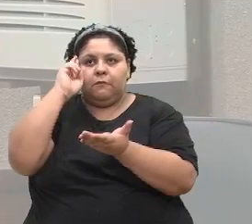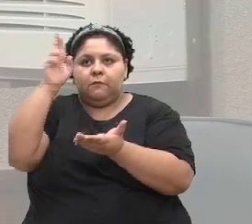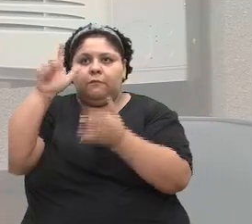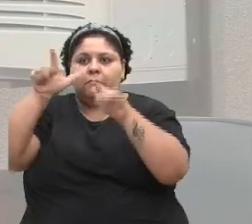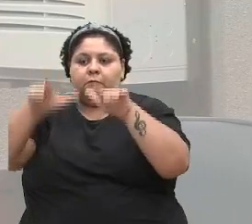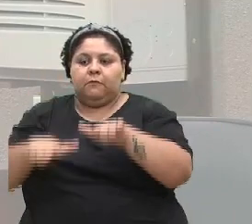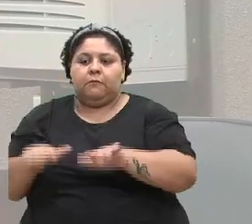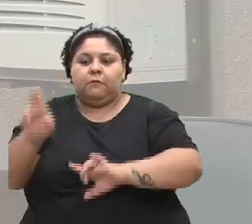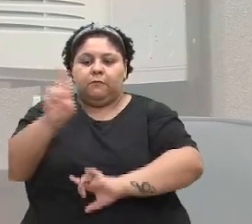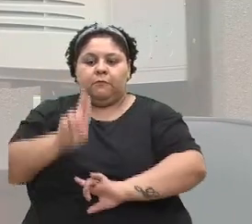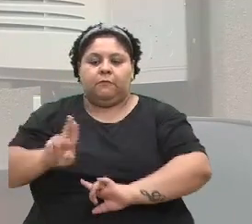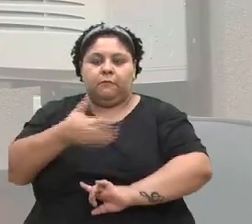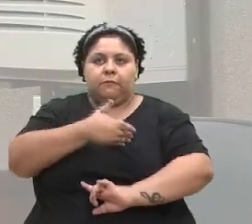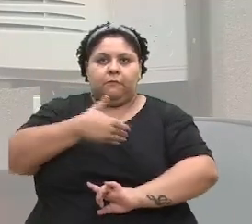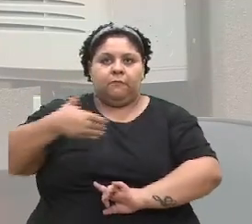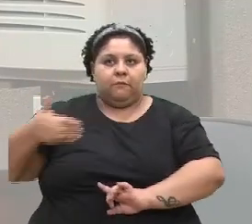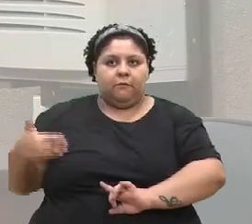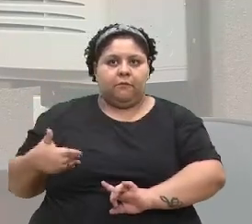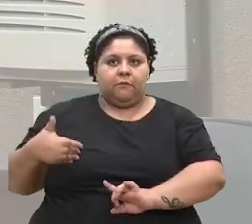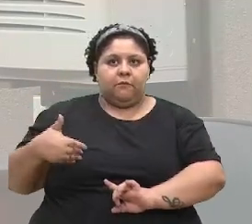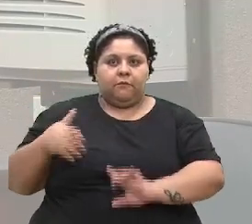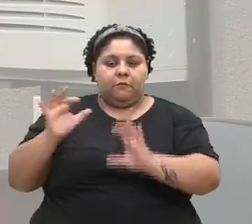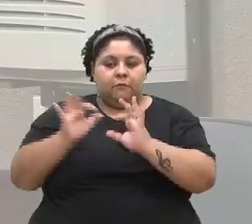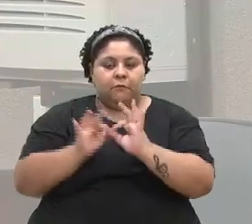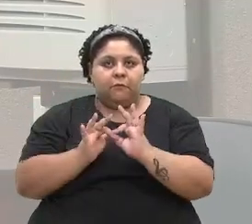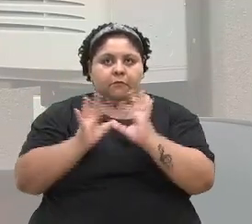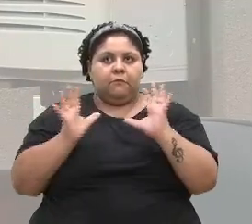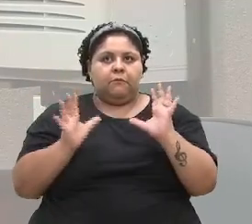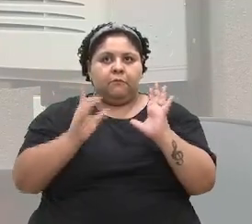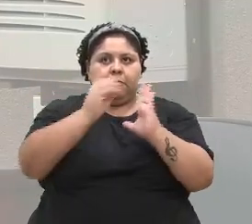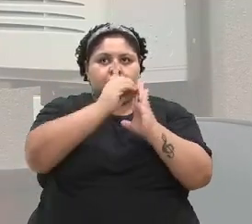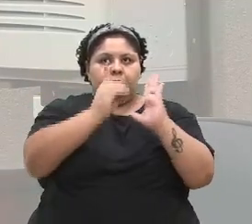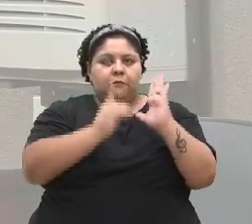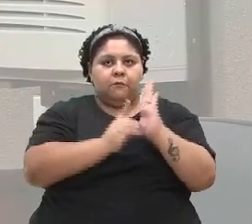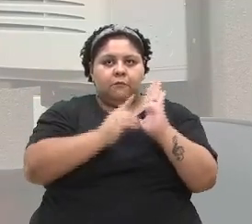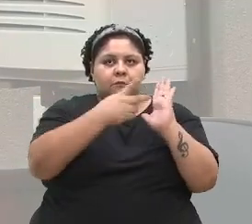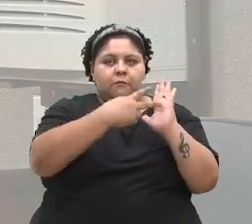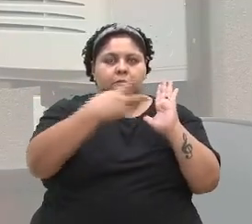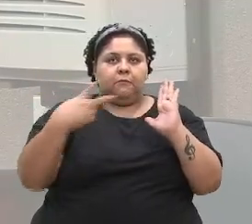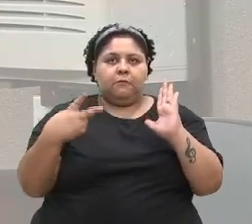utilidade pública para fins de desapropriação pelo Decreto número